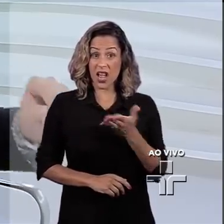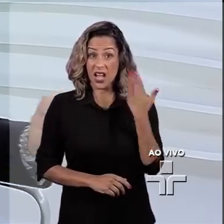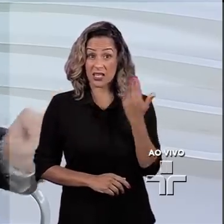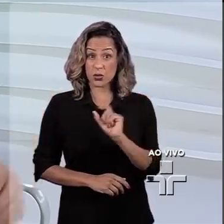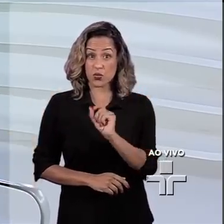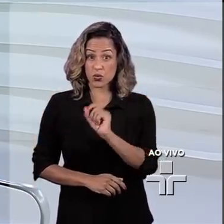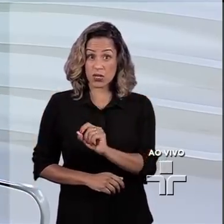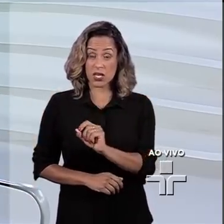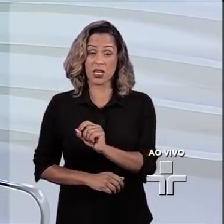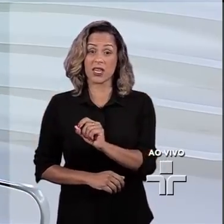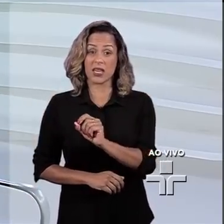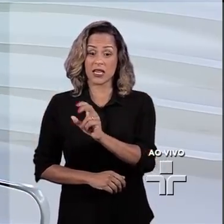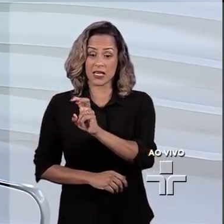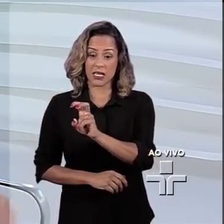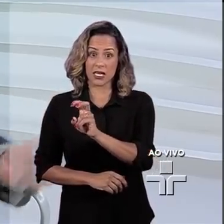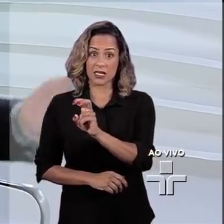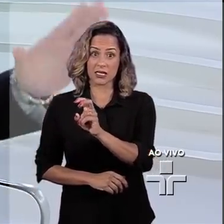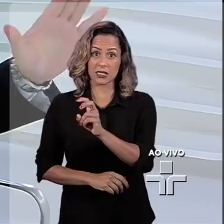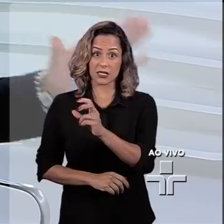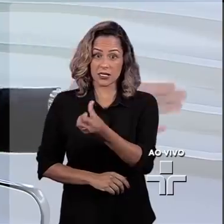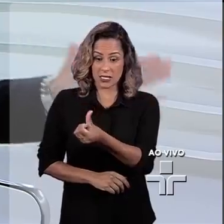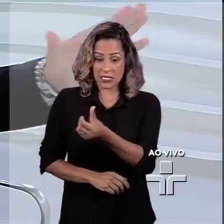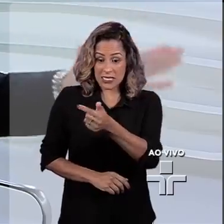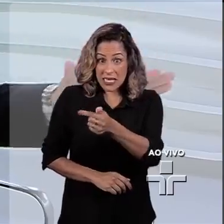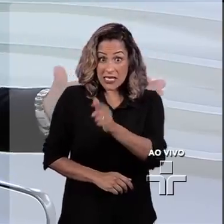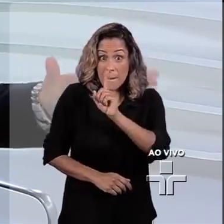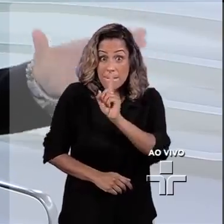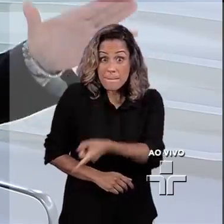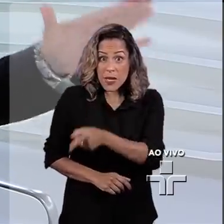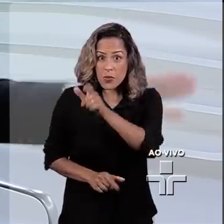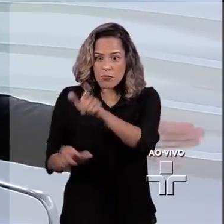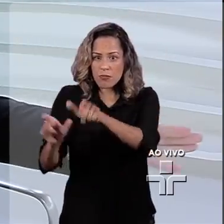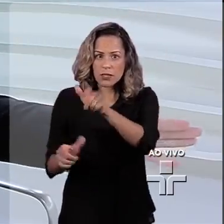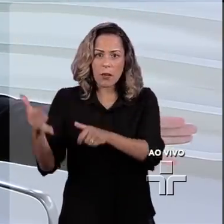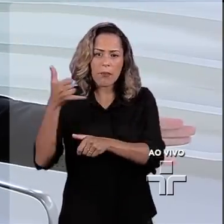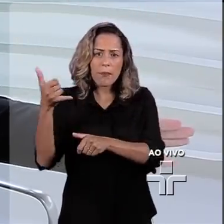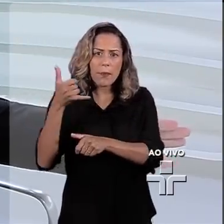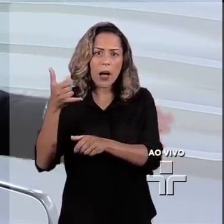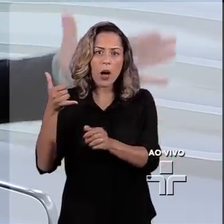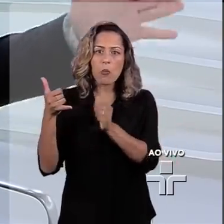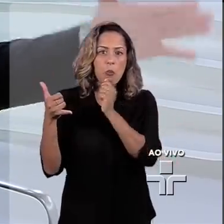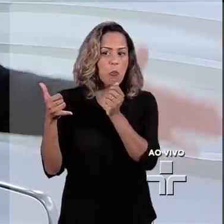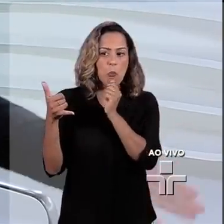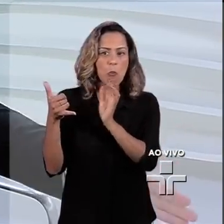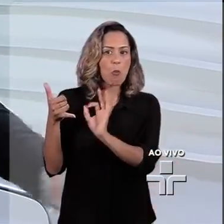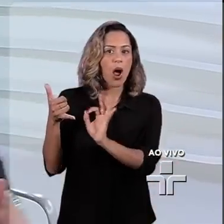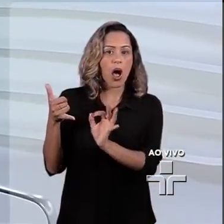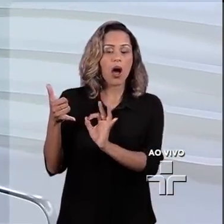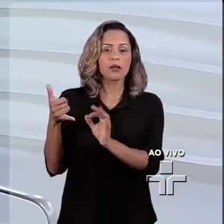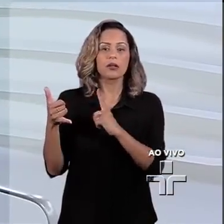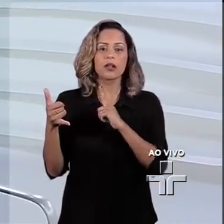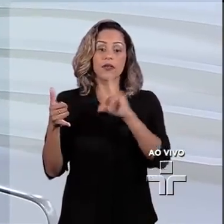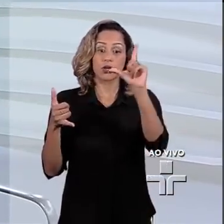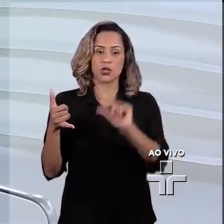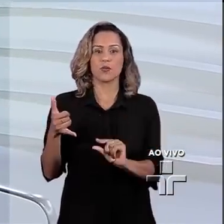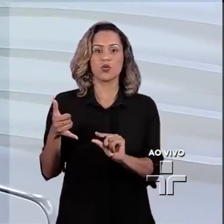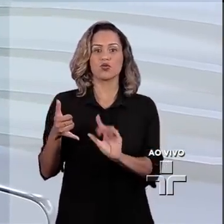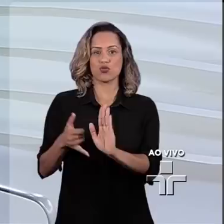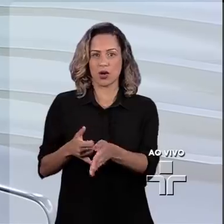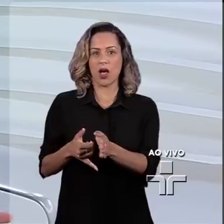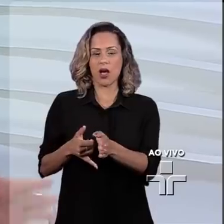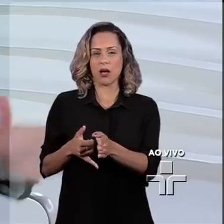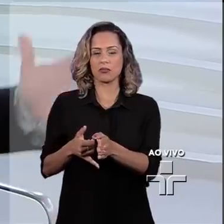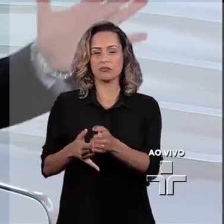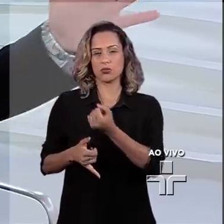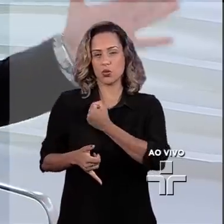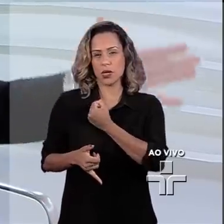567 mil solicitações não atendidas em 1º de janeiro de 2017, que era o número que nós encontramos quando assumimos a